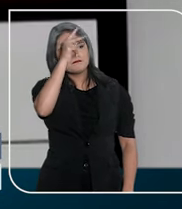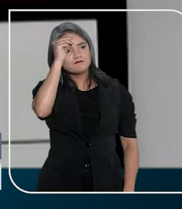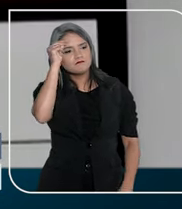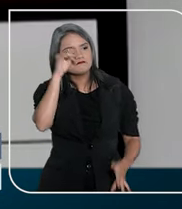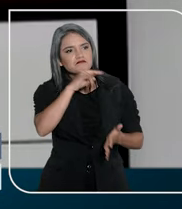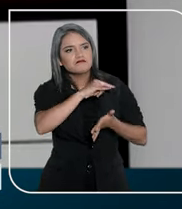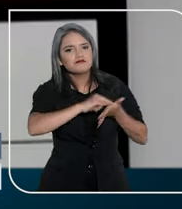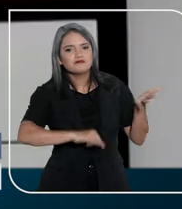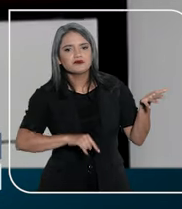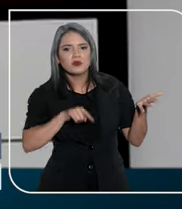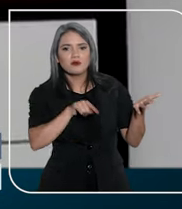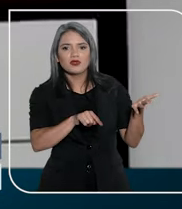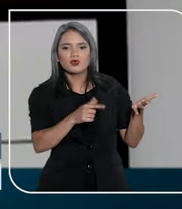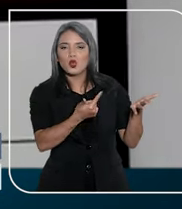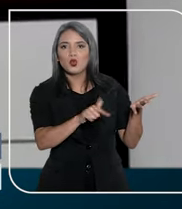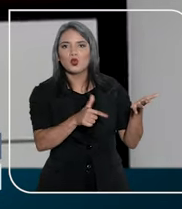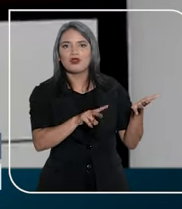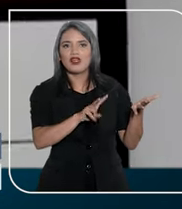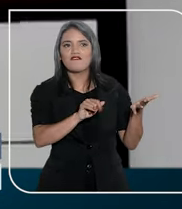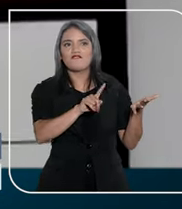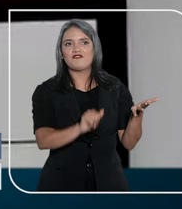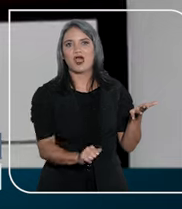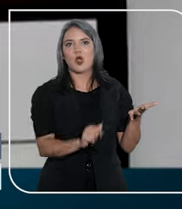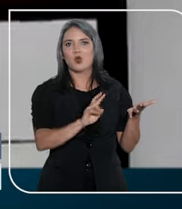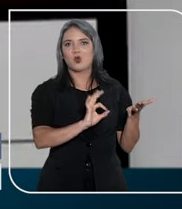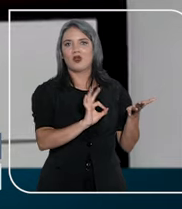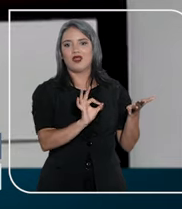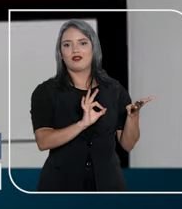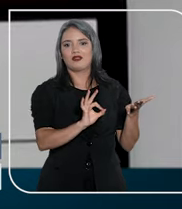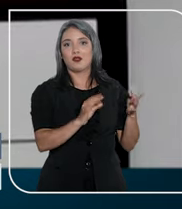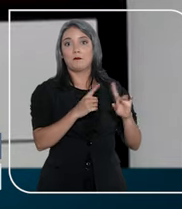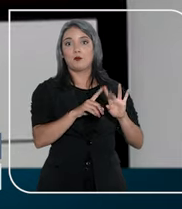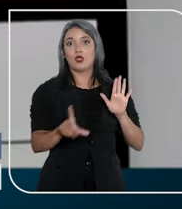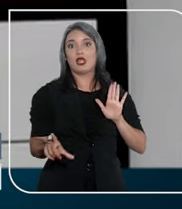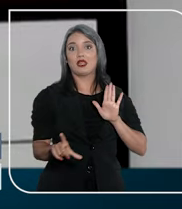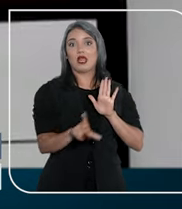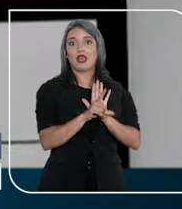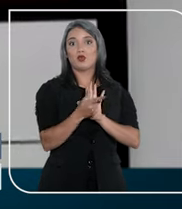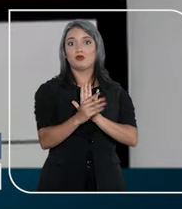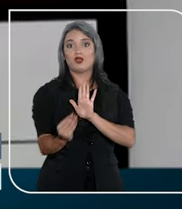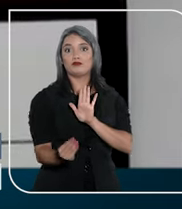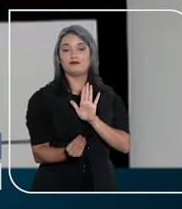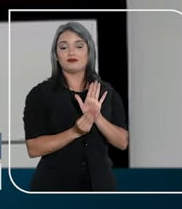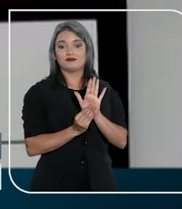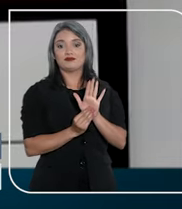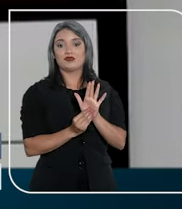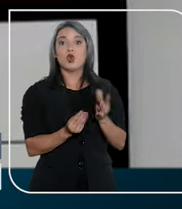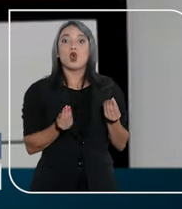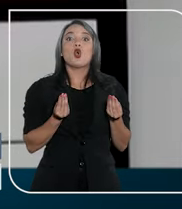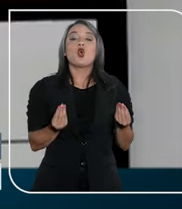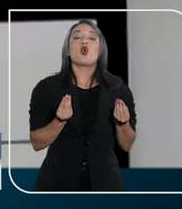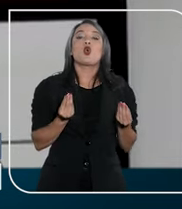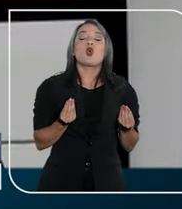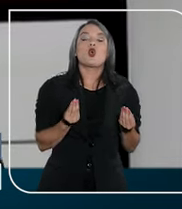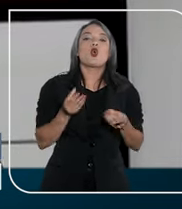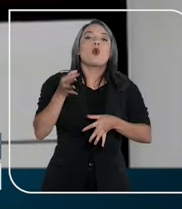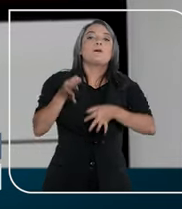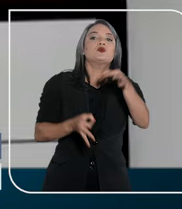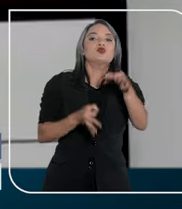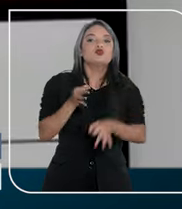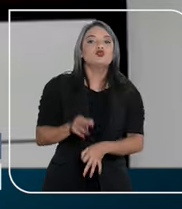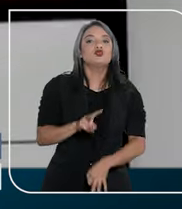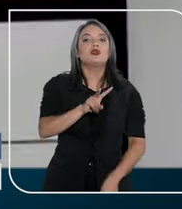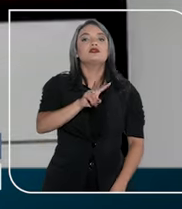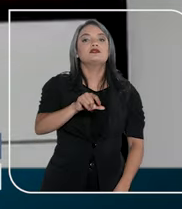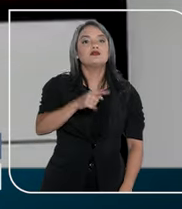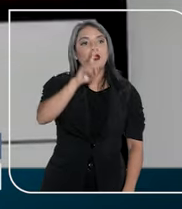não existe cargo vago, porque a legislação não ampliou. Então eu não tenho como, através do Poder Judiciário, nomear